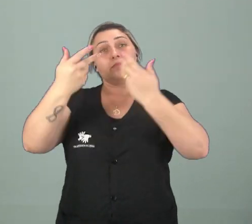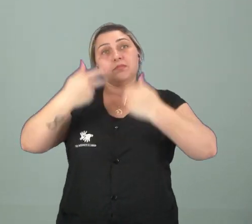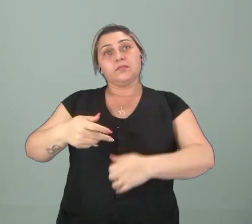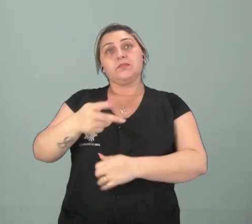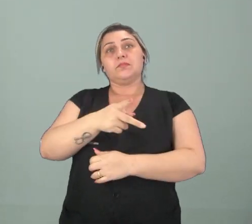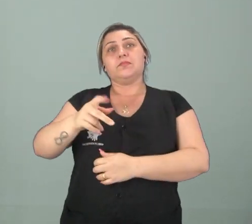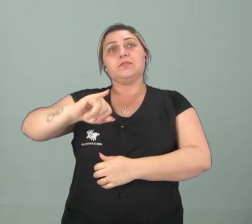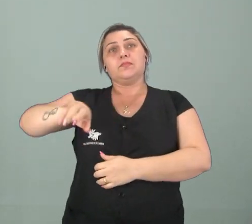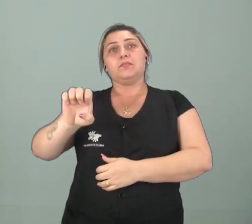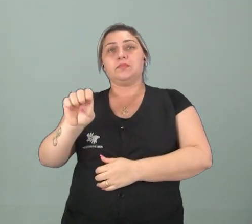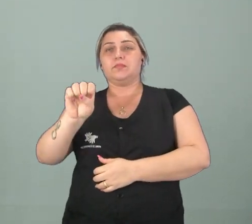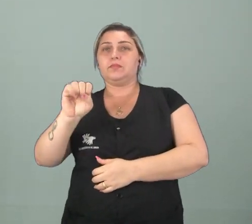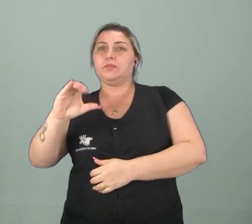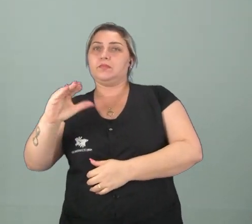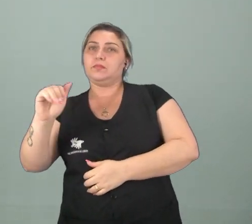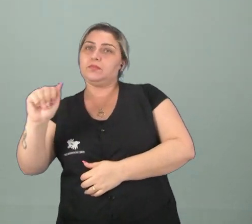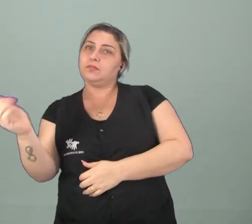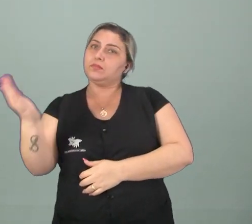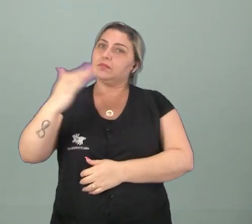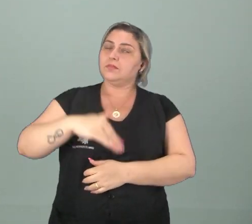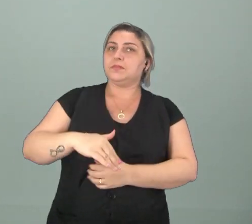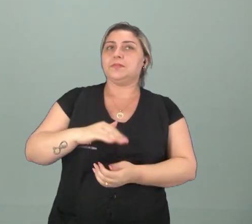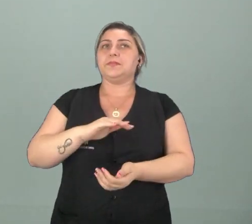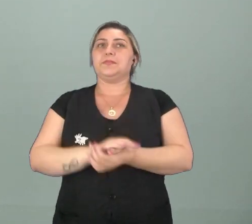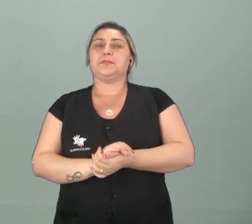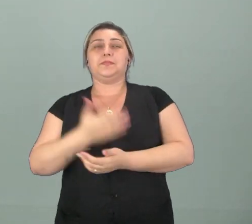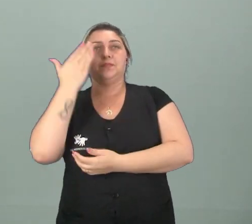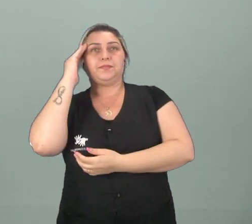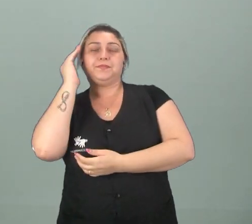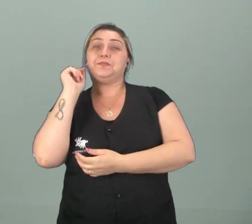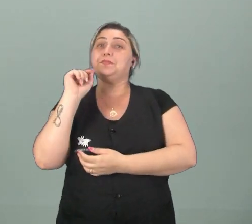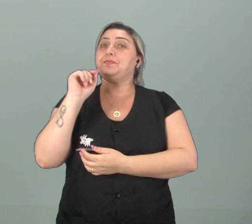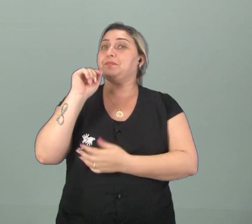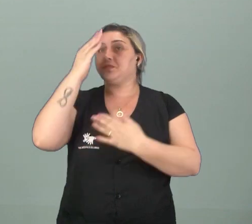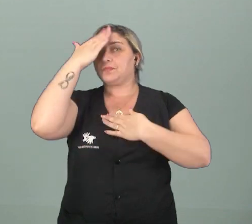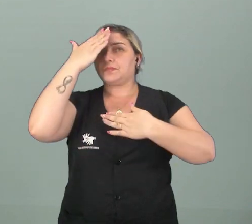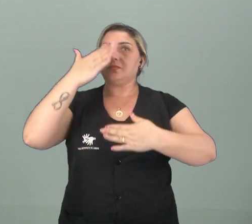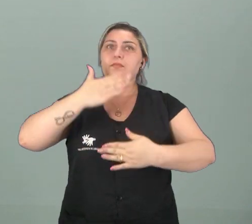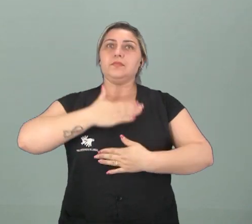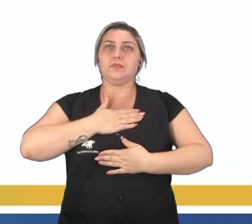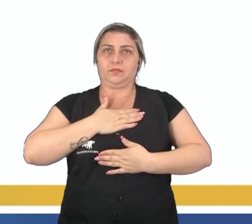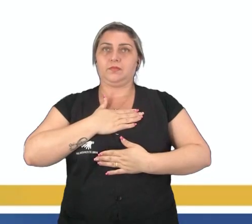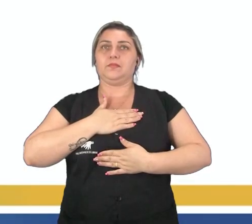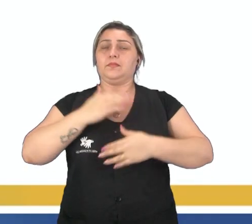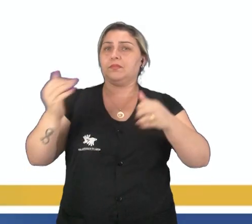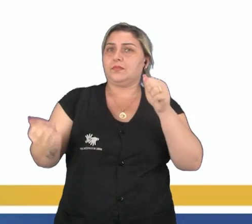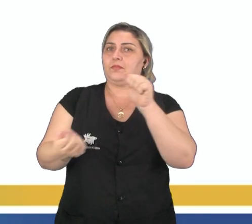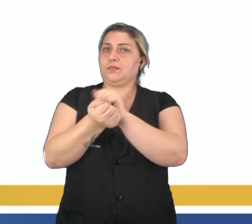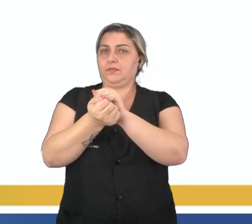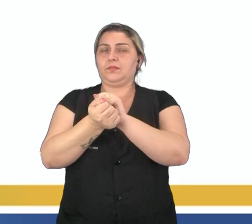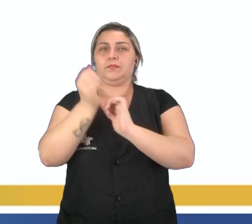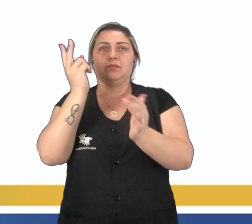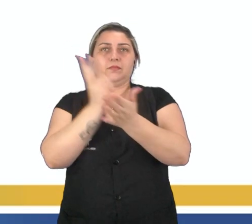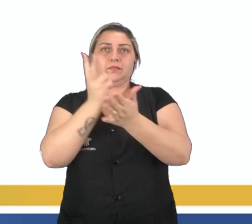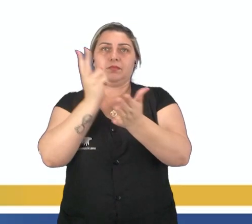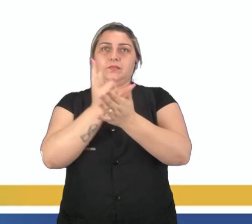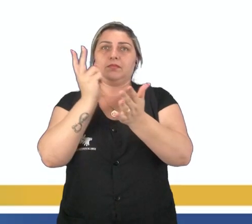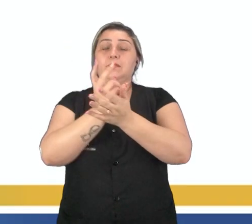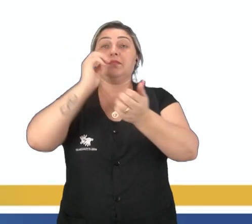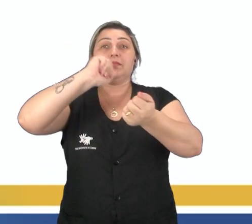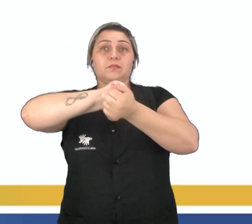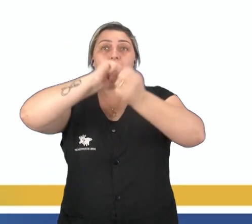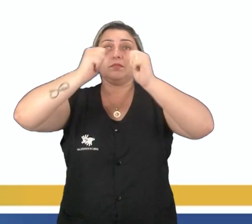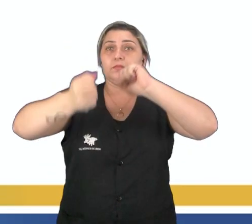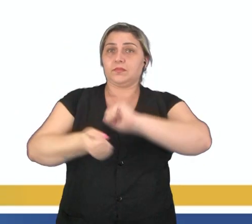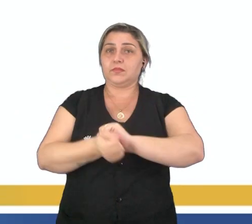Jéssica. Vamos lá? Então vamos entender o que seria isso de corpo integrado. A gente sempre tem que